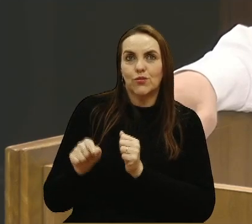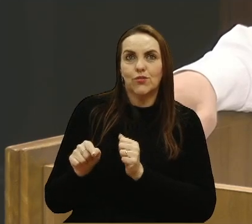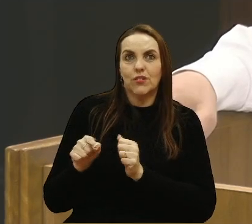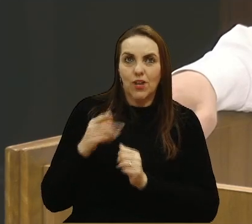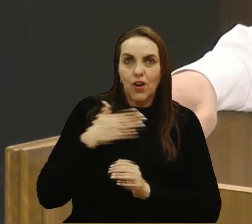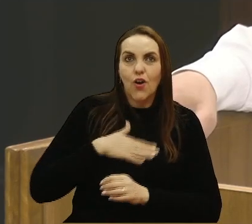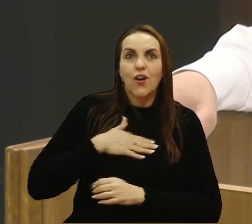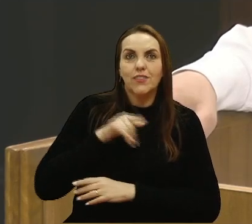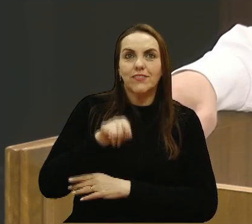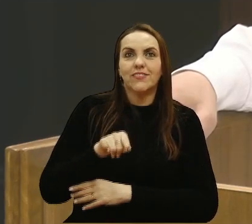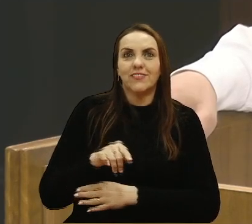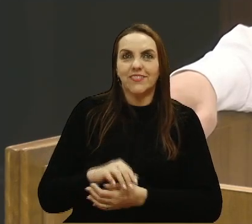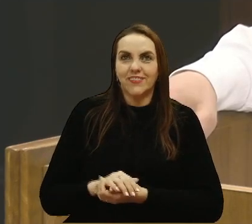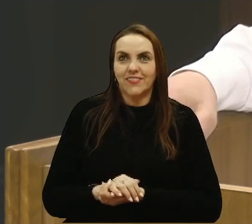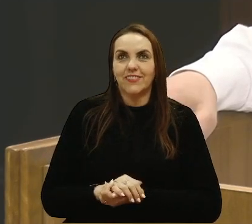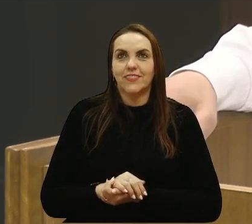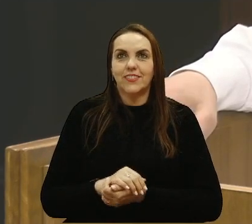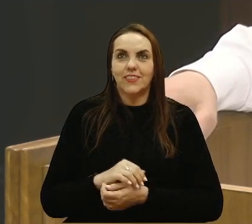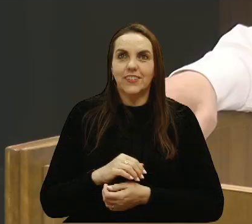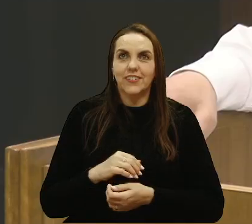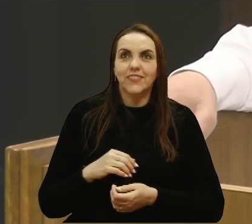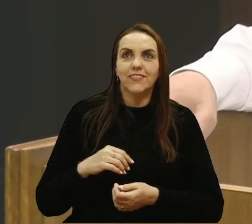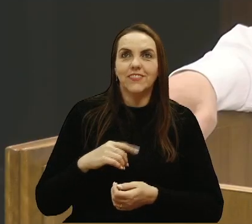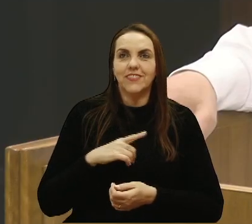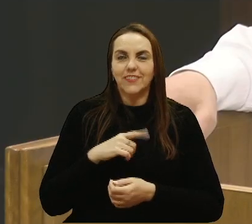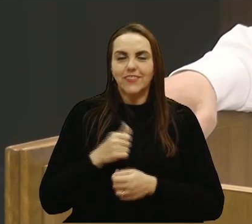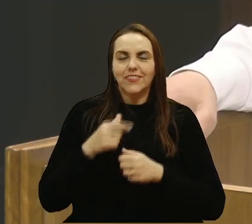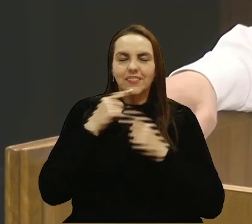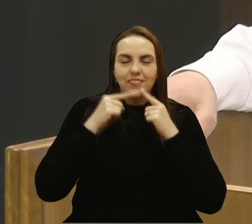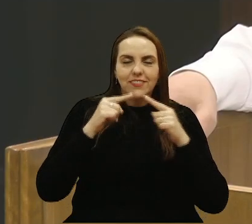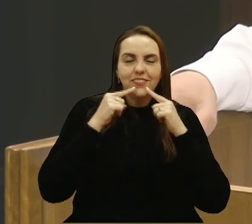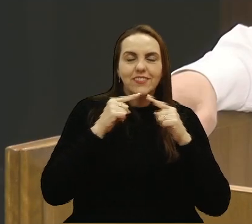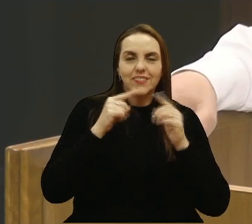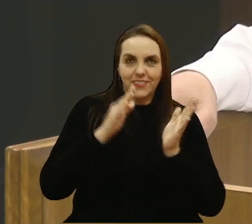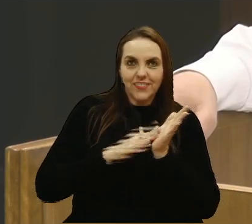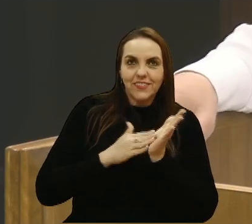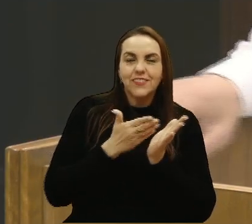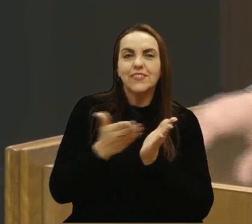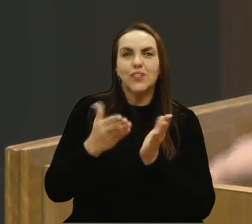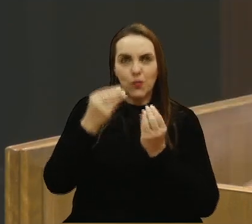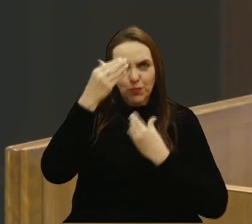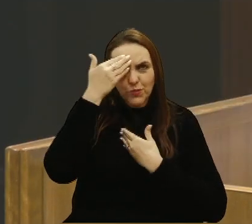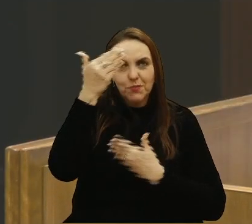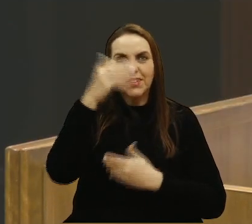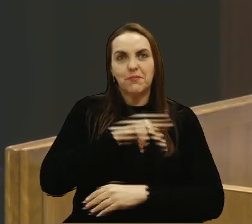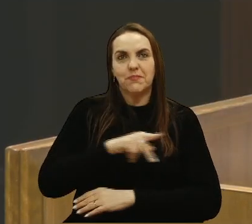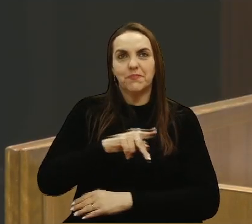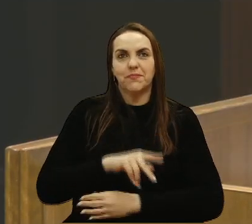você. Ao invés de criticar, elogie. Muito obrigado, presidente.